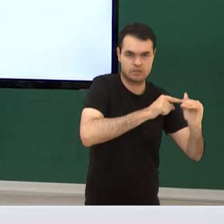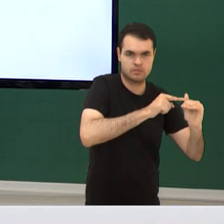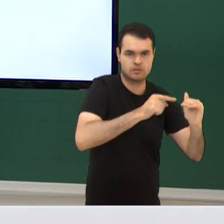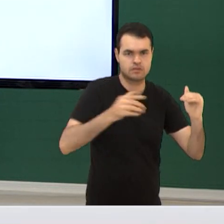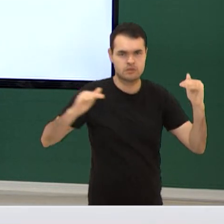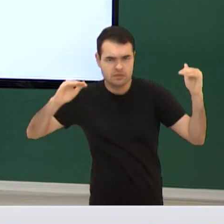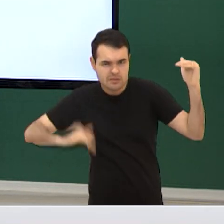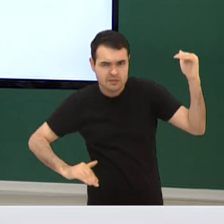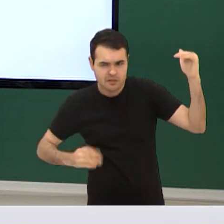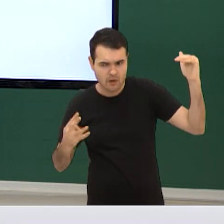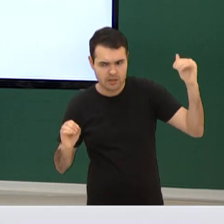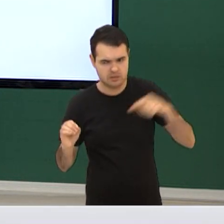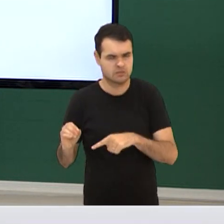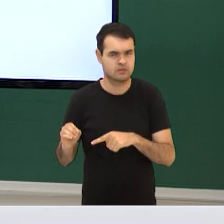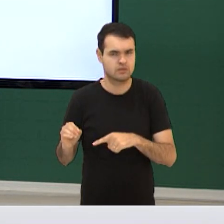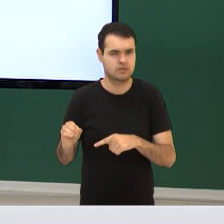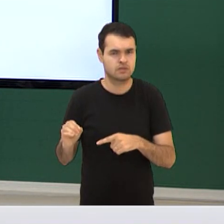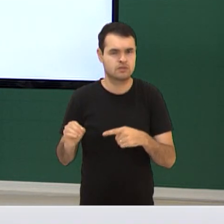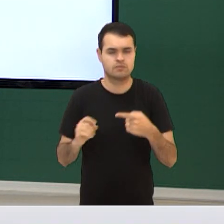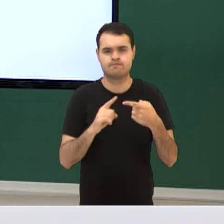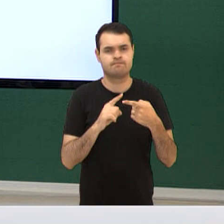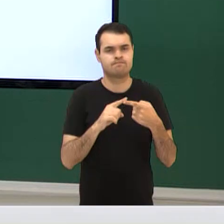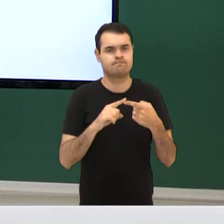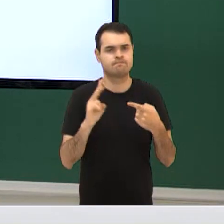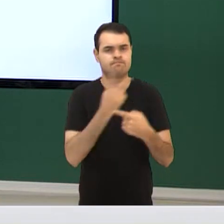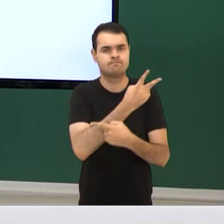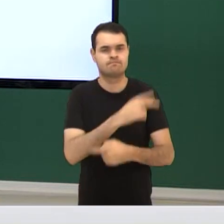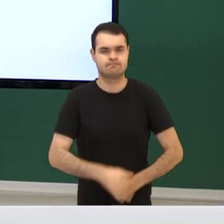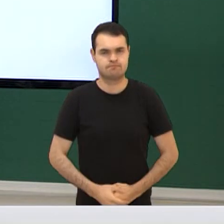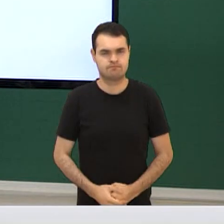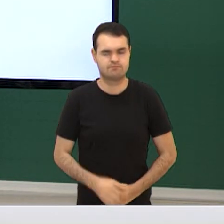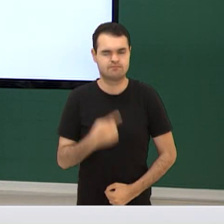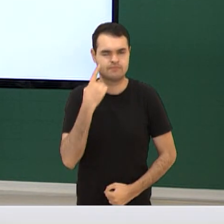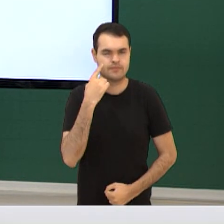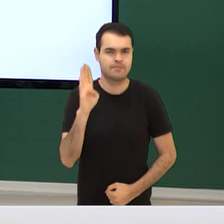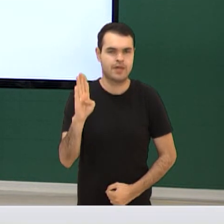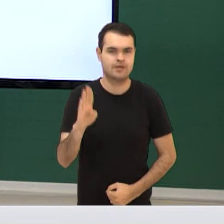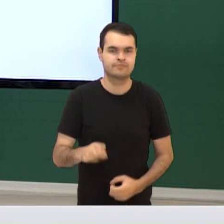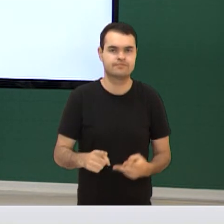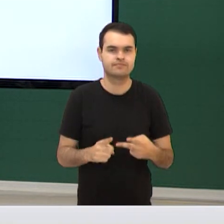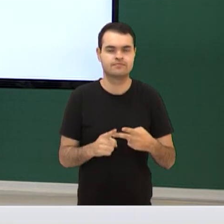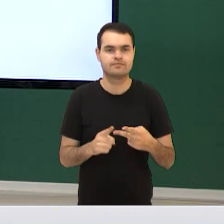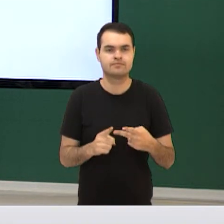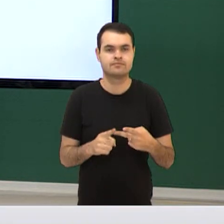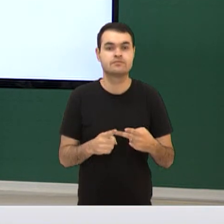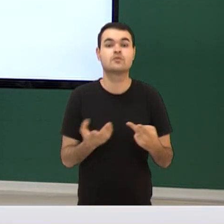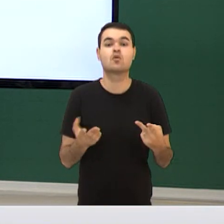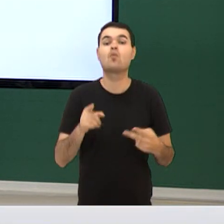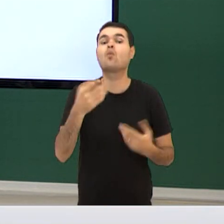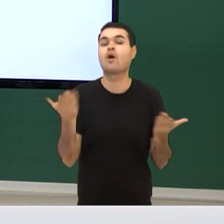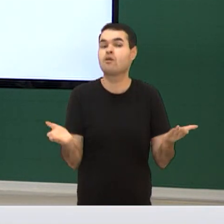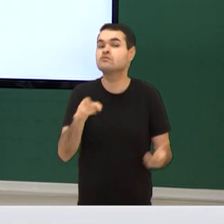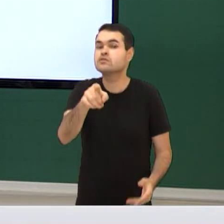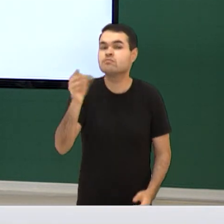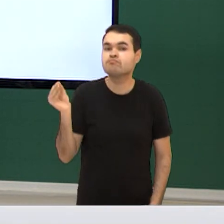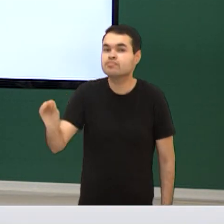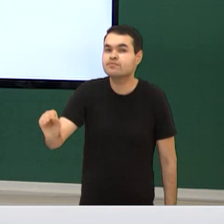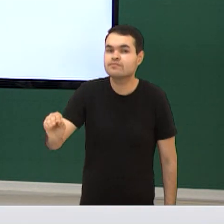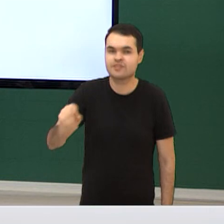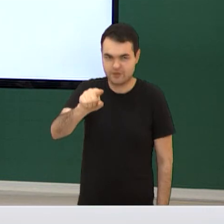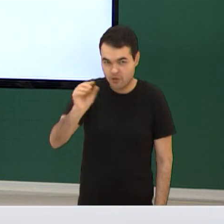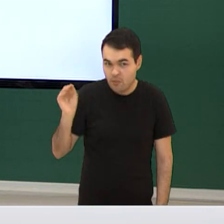e foi acrescido 40%. Então, ele deu alguns números aqui na opção. Letra A, tinha 100